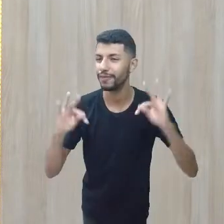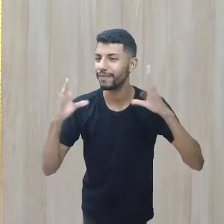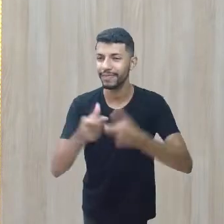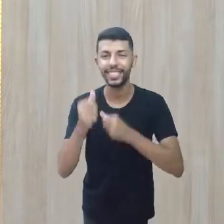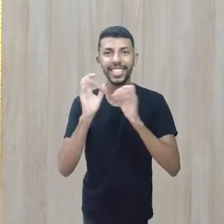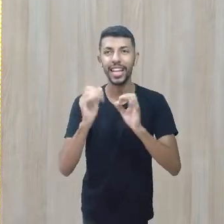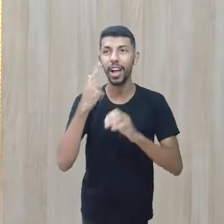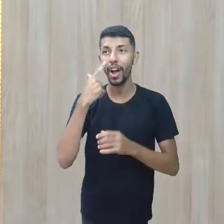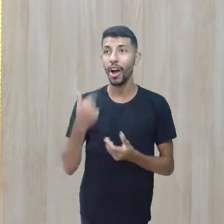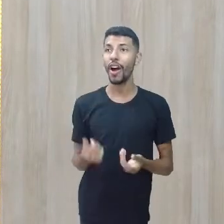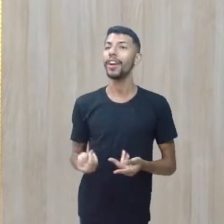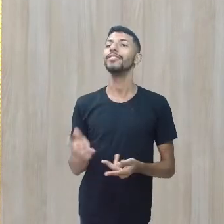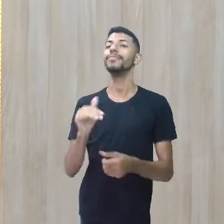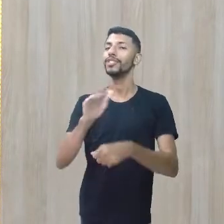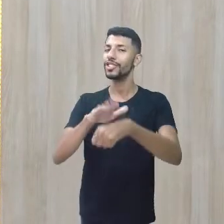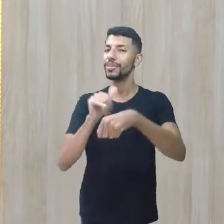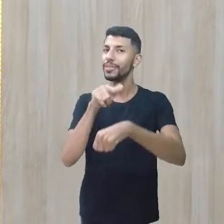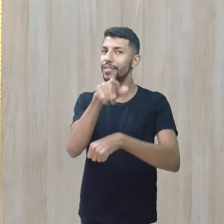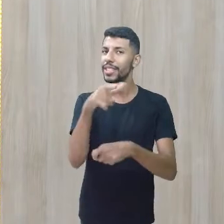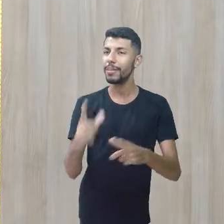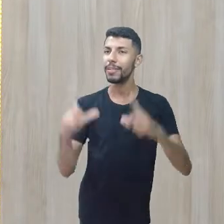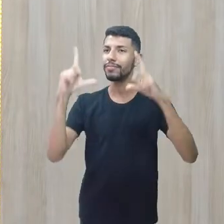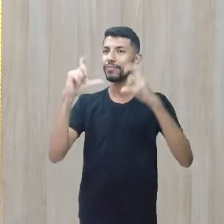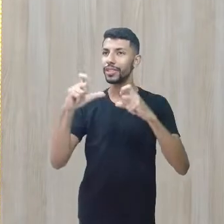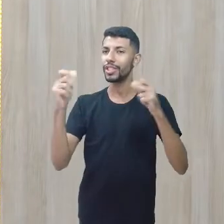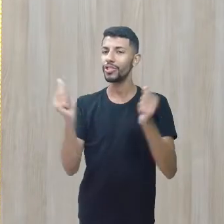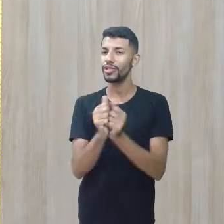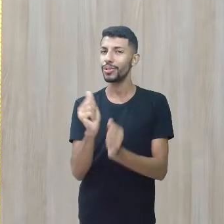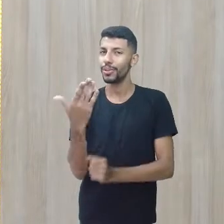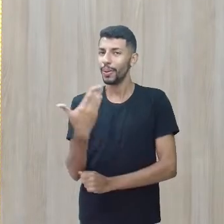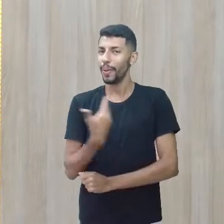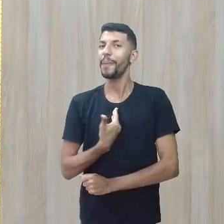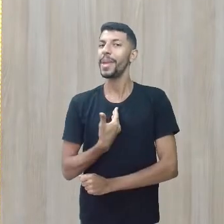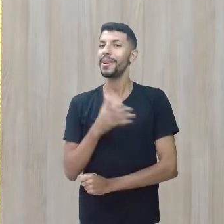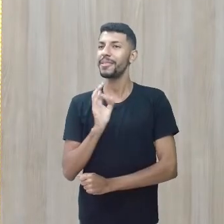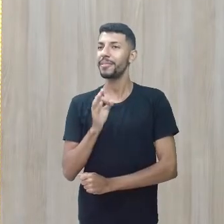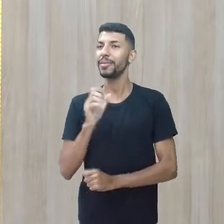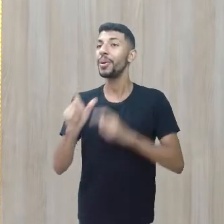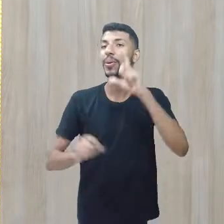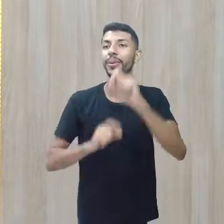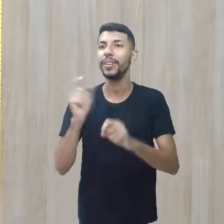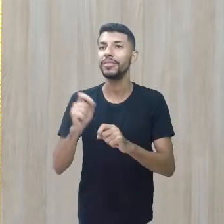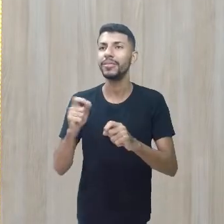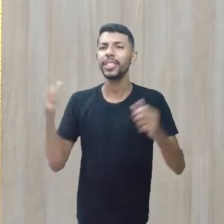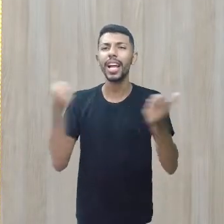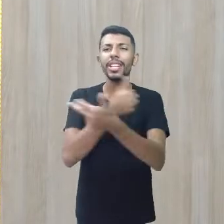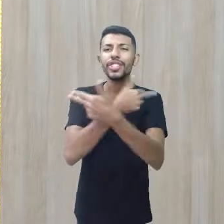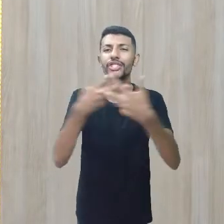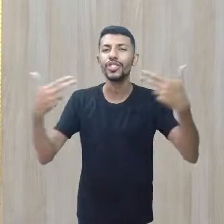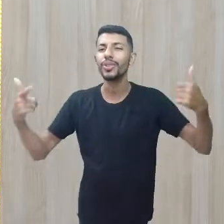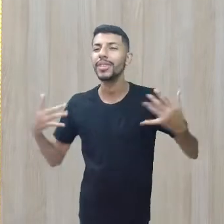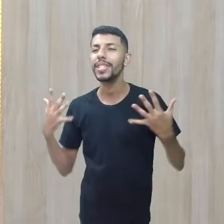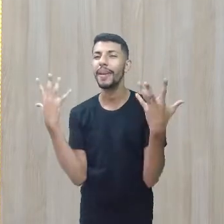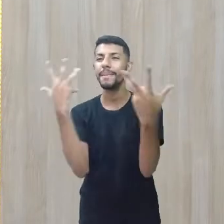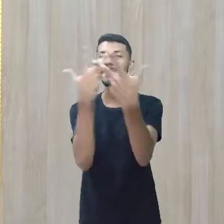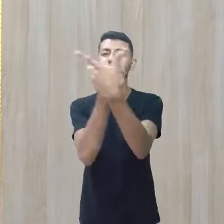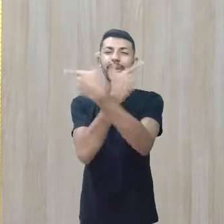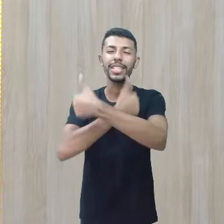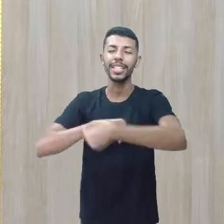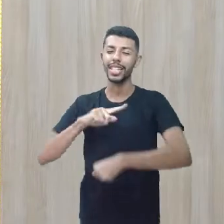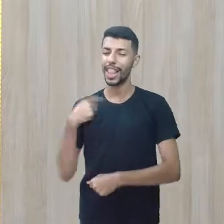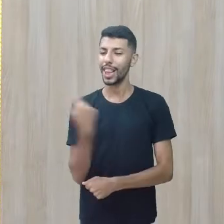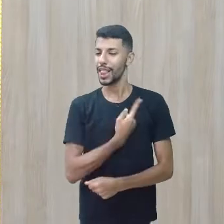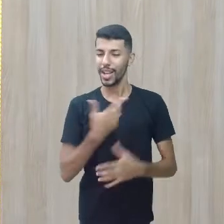a fotografar junto comigo, tá certo? Fotografar o que há de mais belo, o que há de mais lindo na nossa cidade de